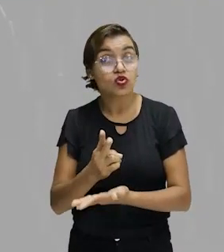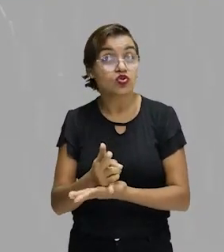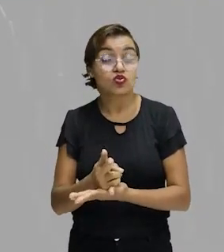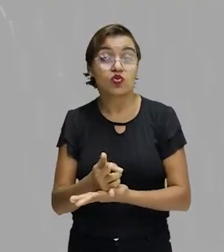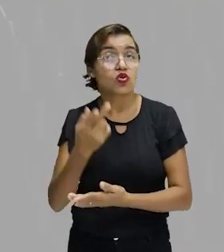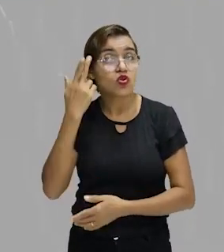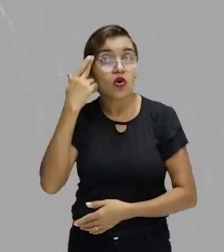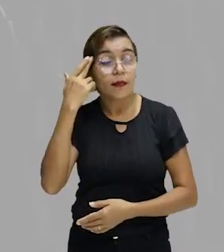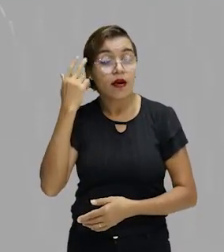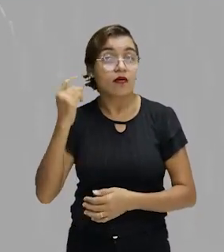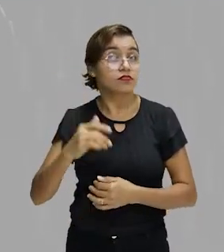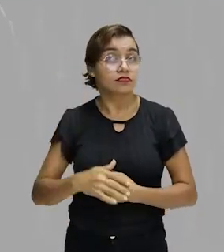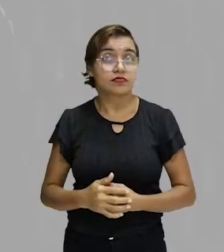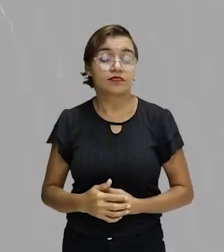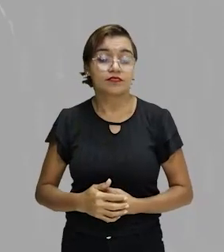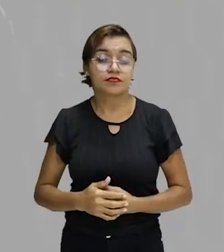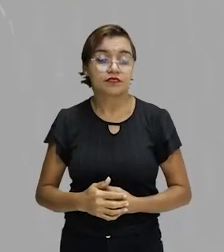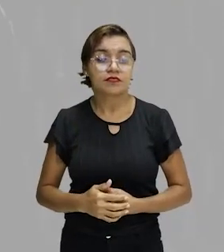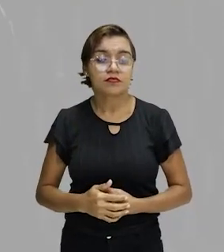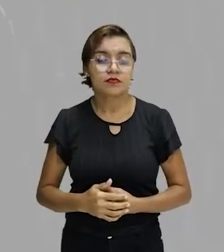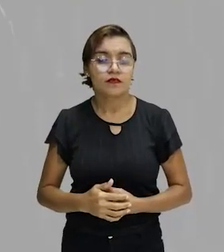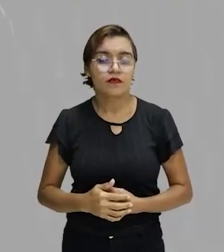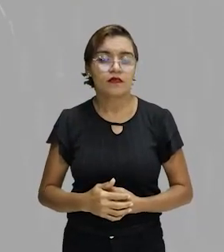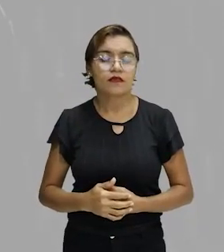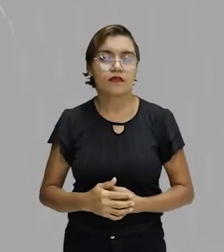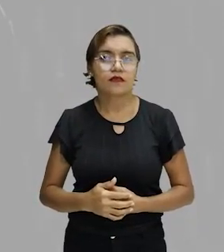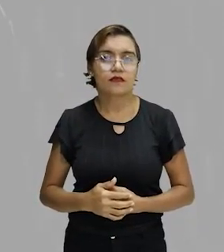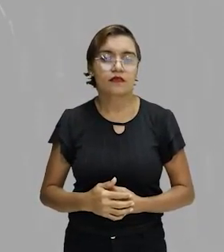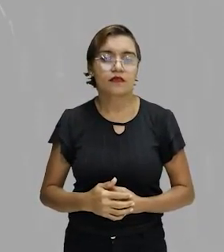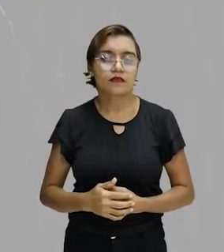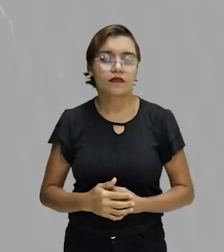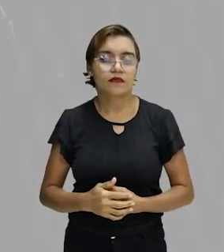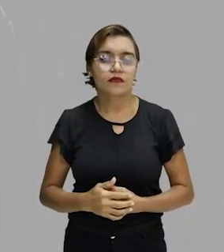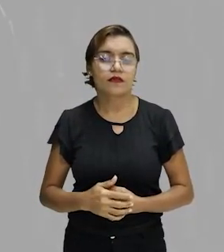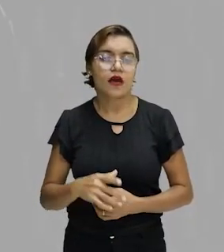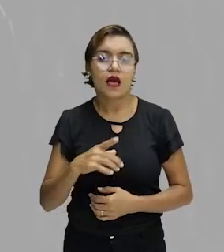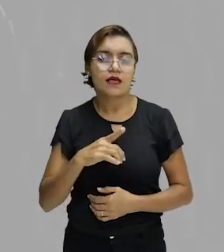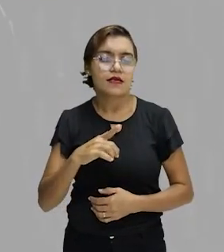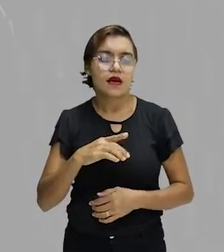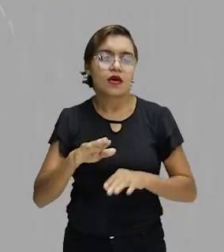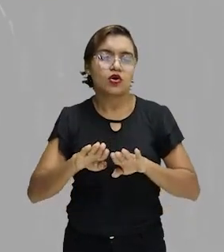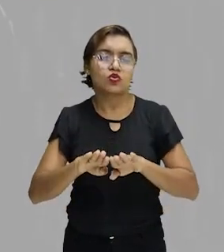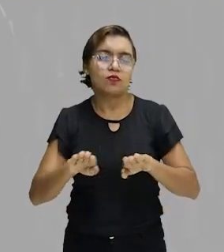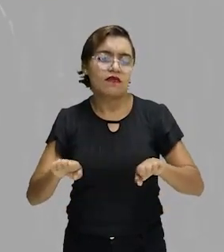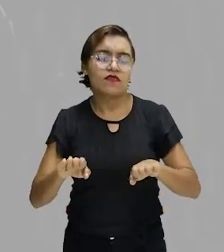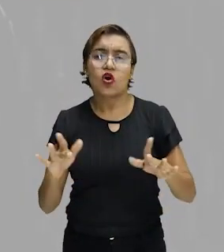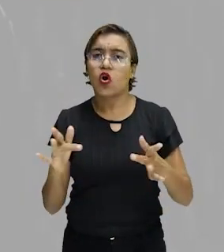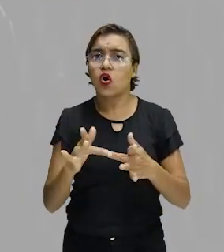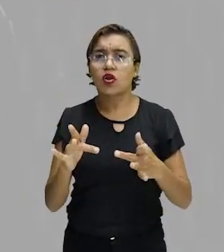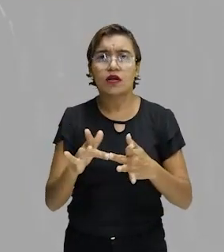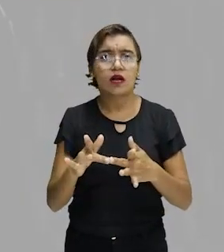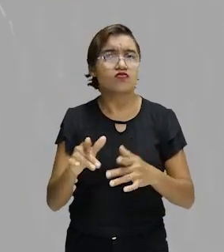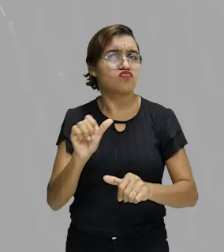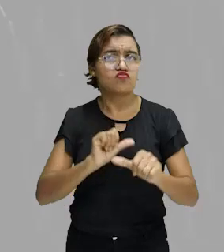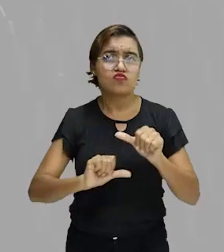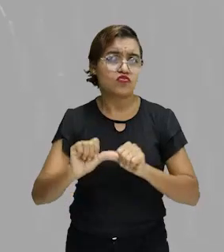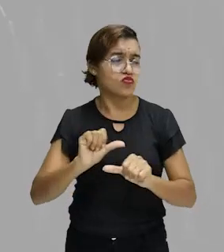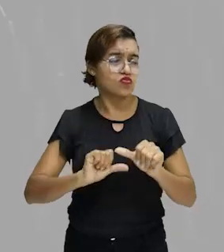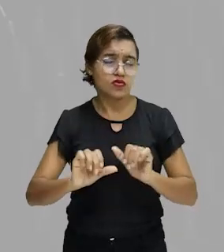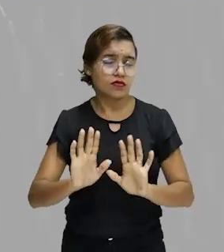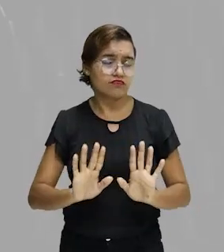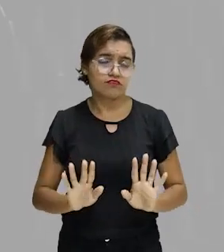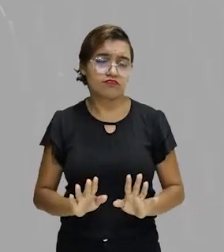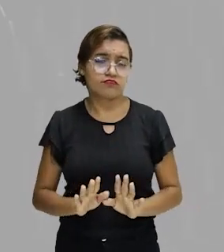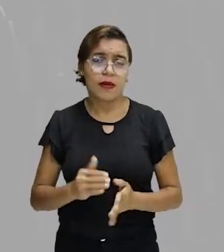estado, com a mesma superfície de contato, certo? Nós não modificamos